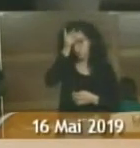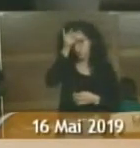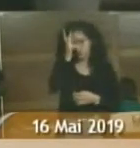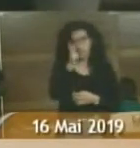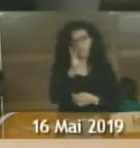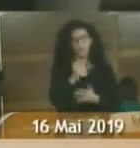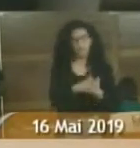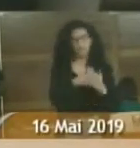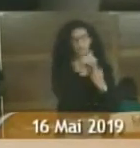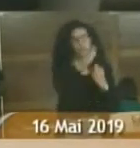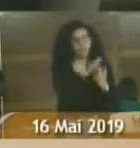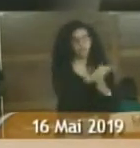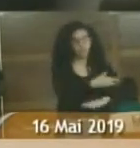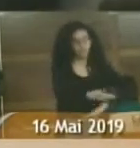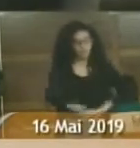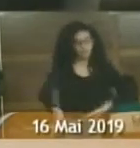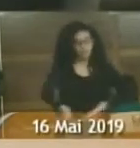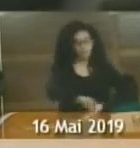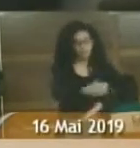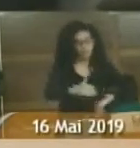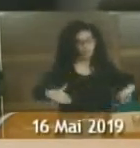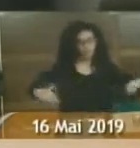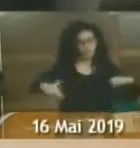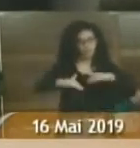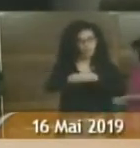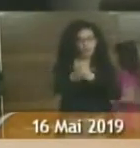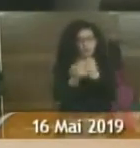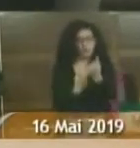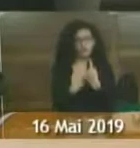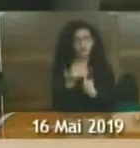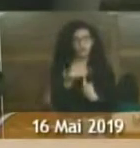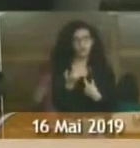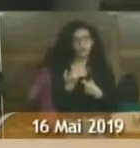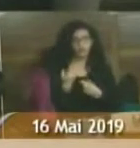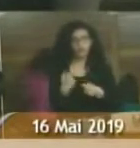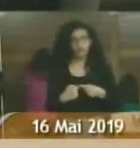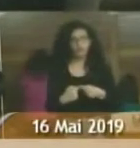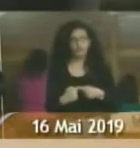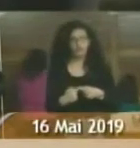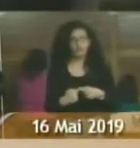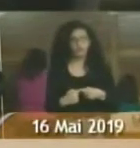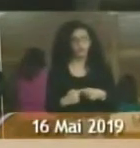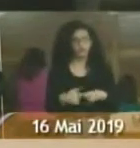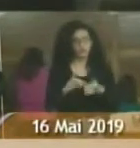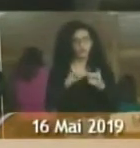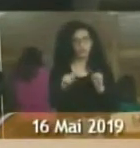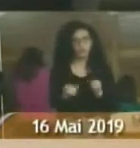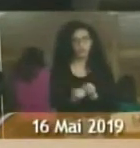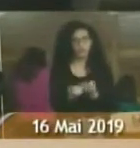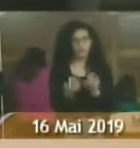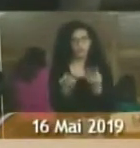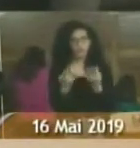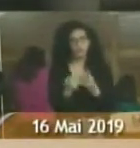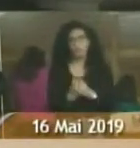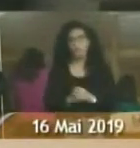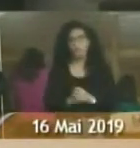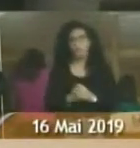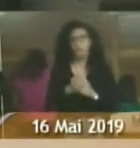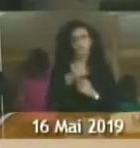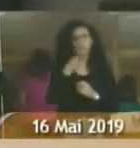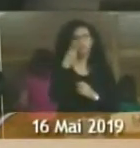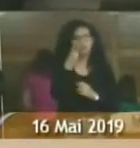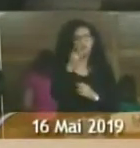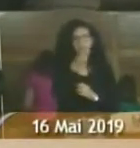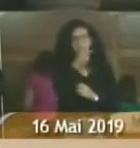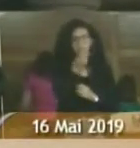a pintura de faixa de pedestres da rua Ayrton Nogueira Pereira, em frente à rodoviária, no bairro Jacuacanga. Matérias do vereador